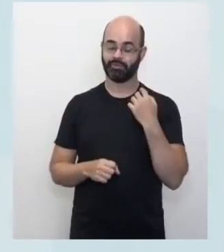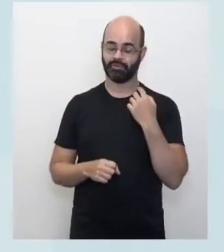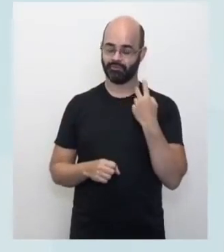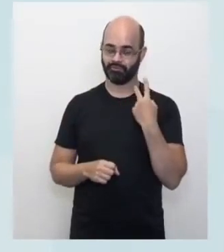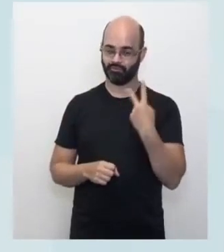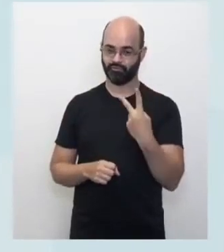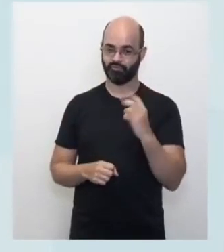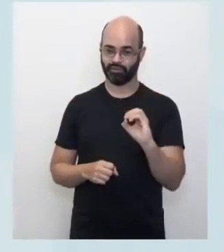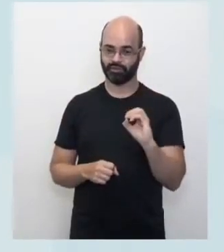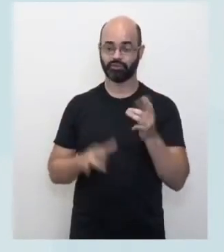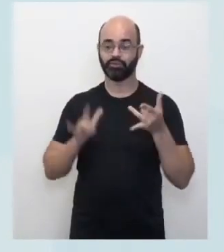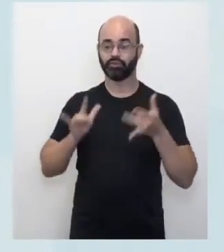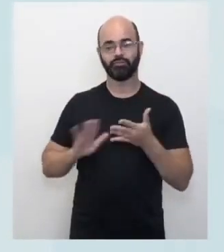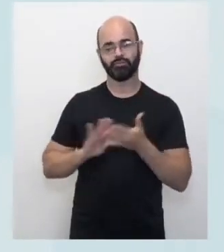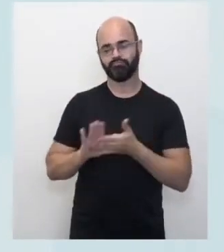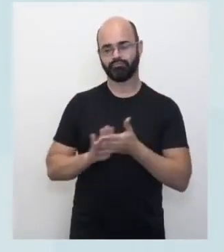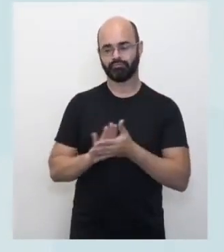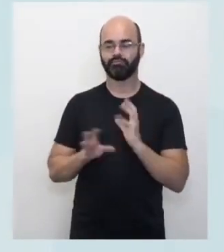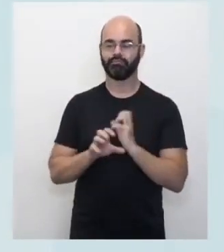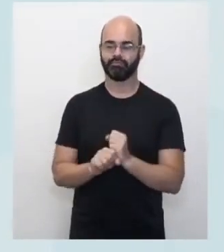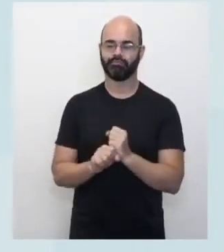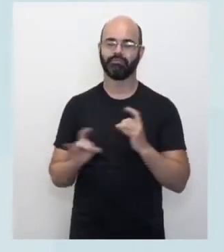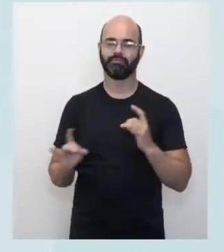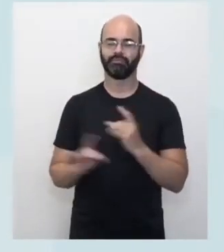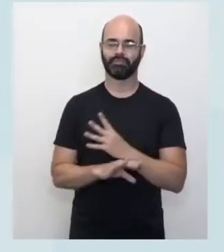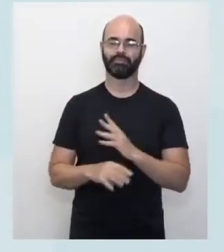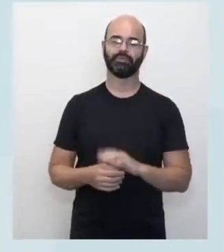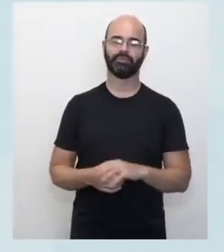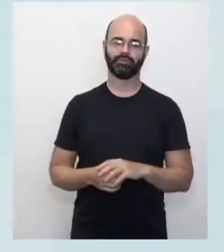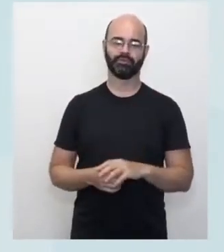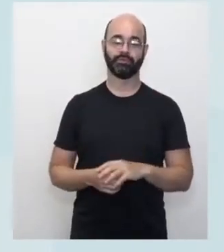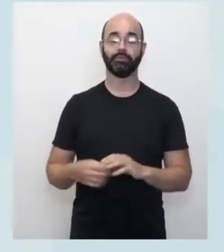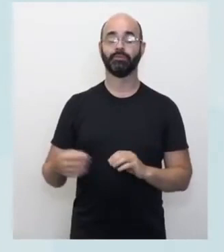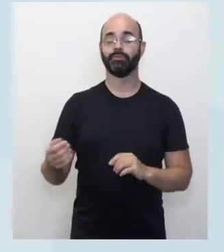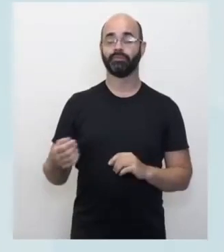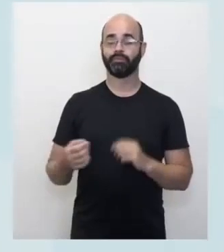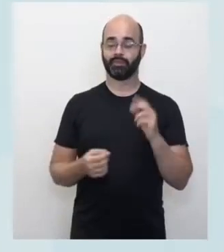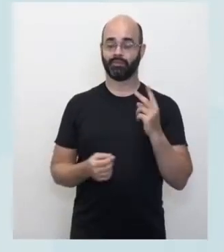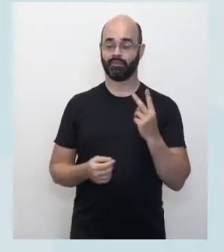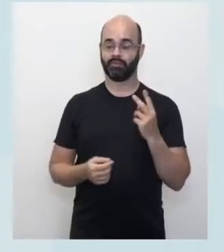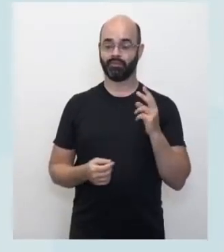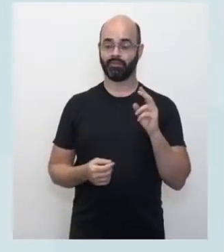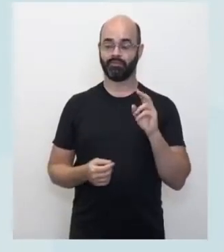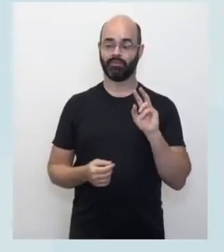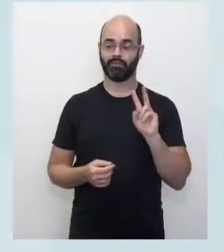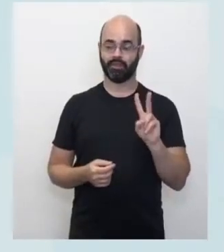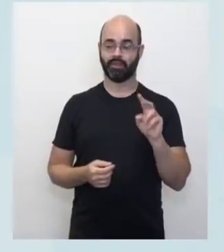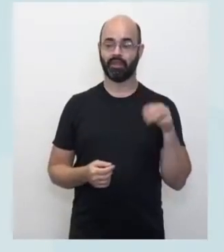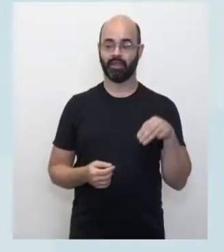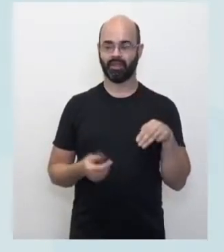não sobra nada e acabou a conta. Então, a nossa velocidade